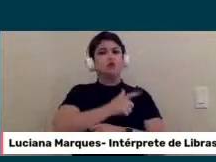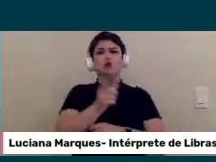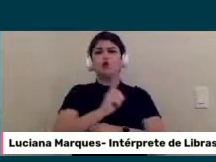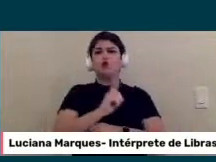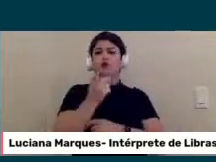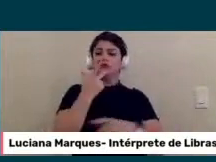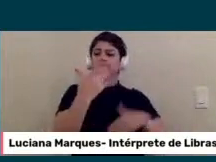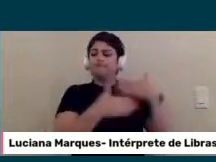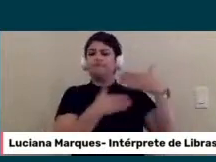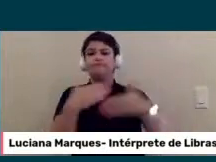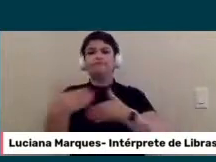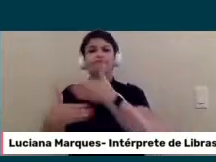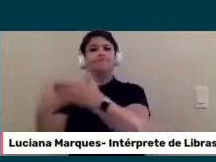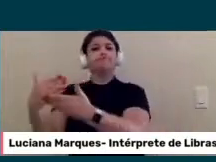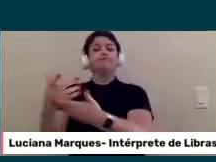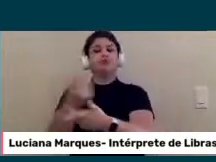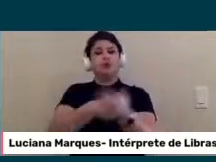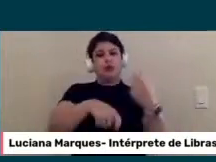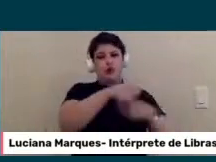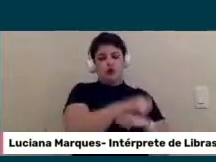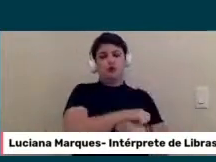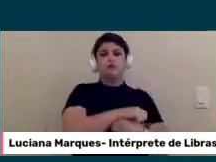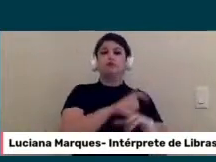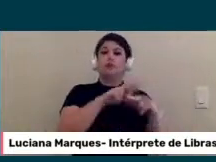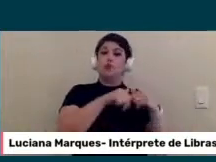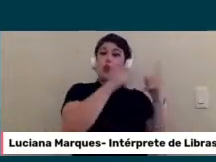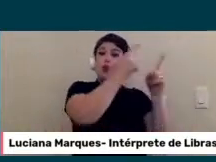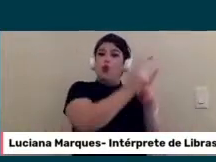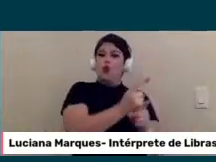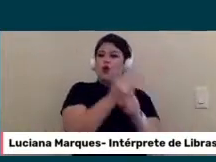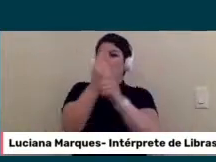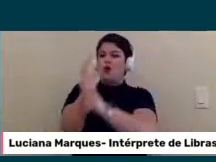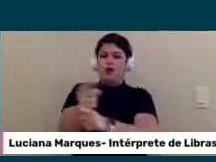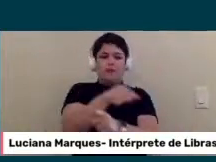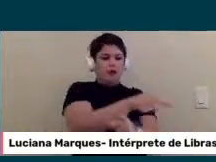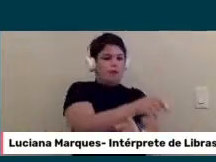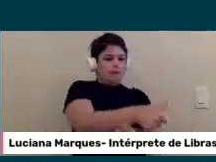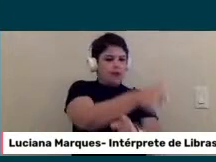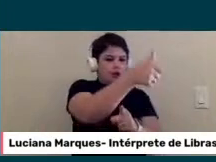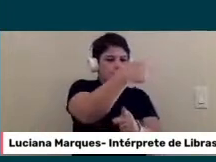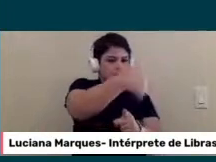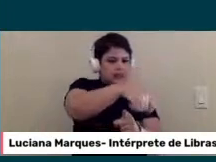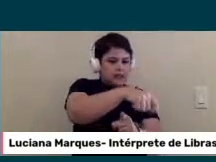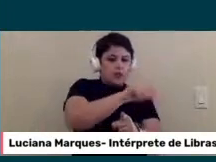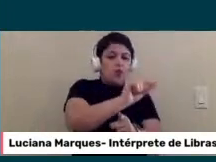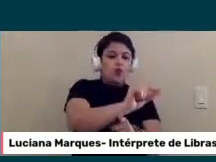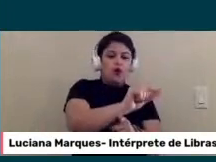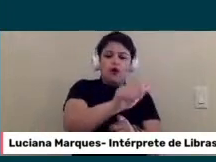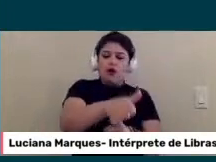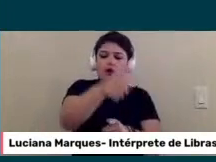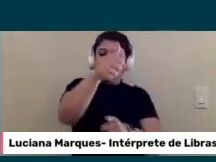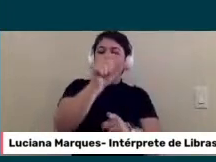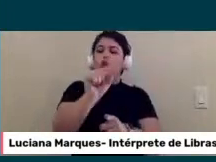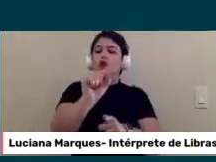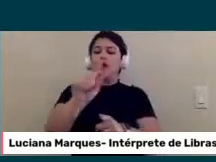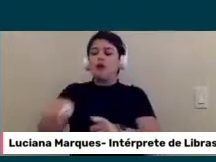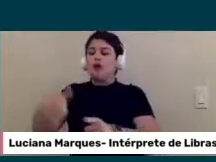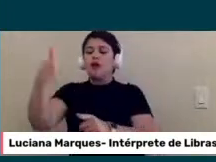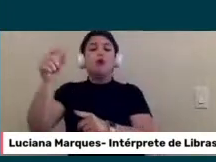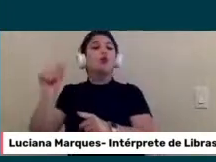do negócio. Então, identificar esses pontos de melhoria é o primeiro passo para a gente começar a